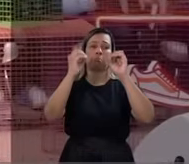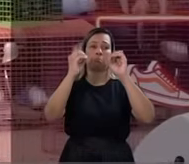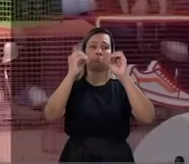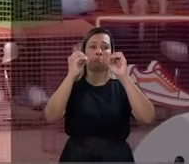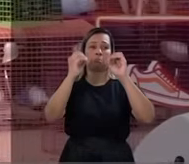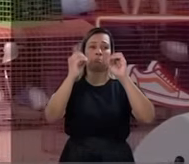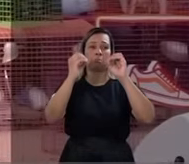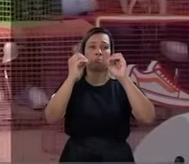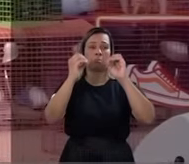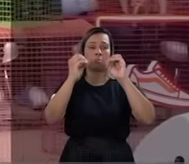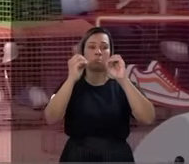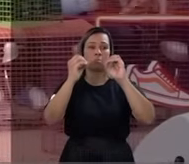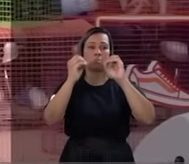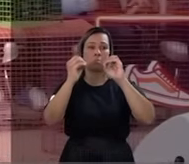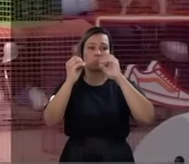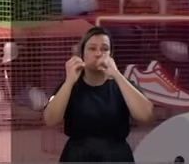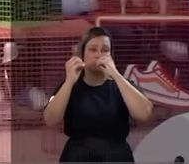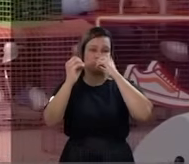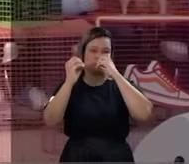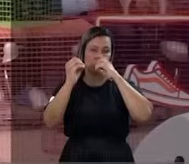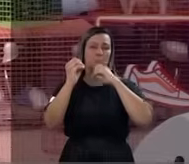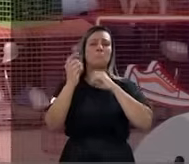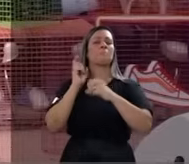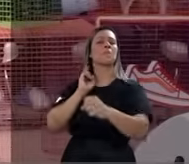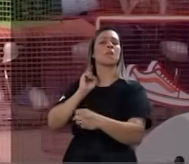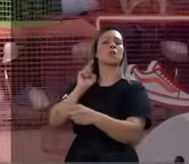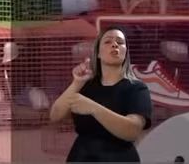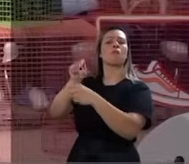para pagar o investimento que ele fez na minha vida.